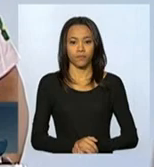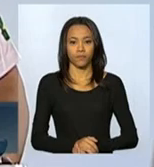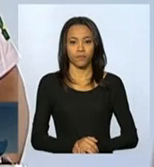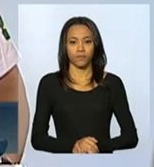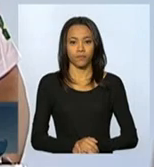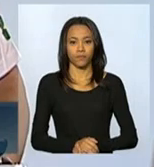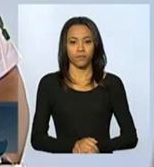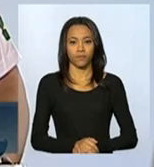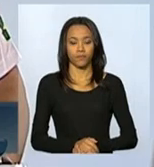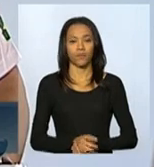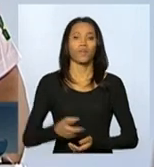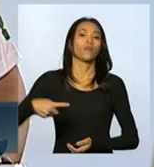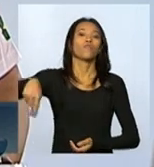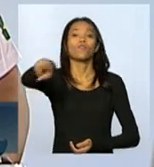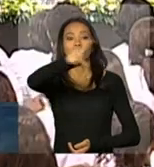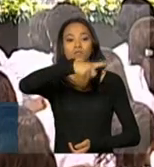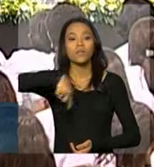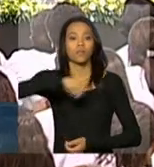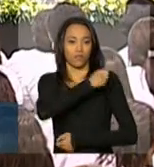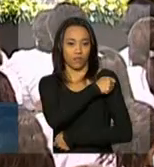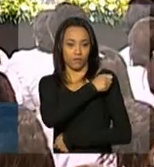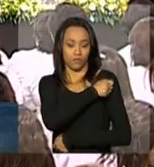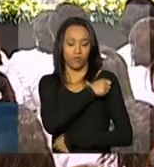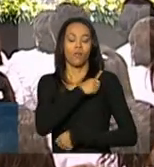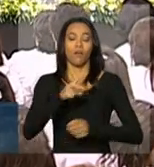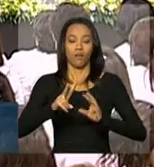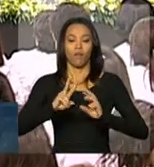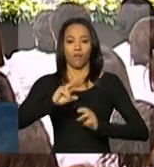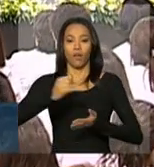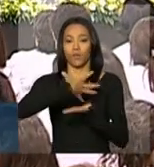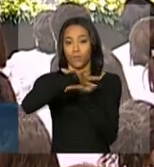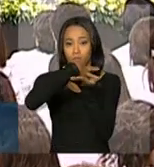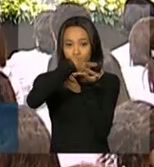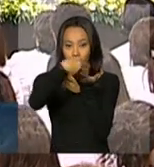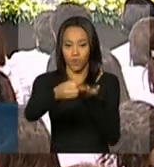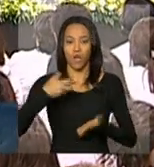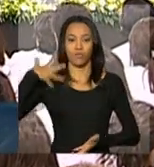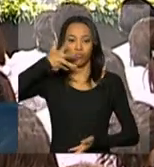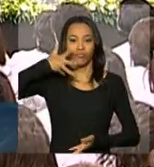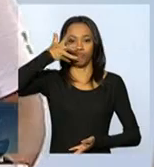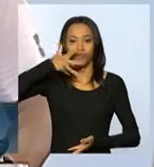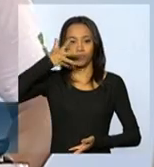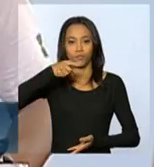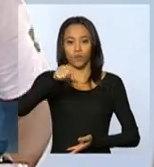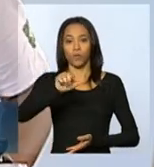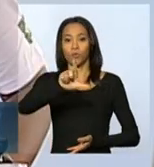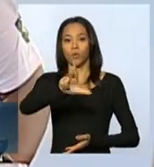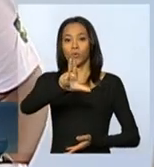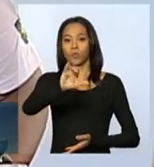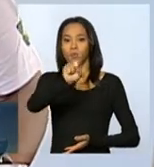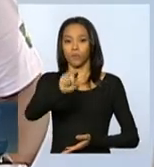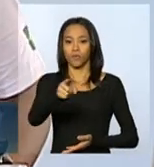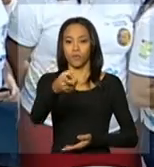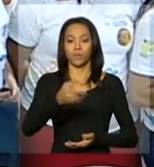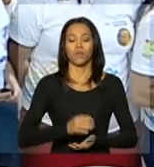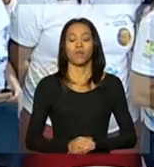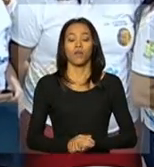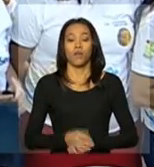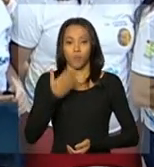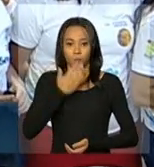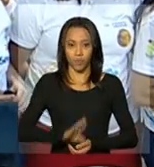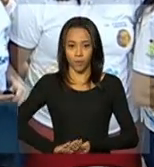Os senhores irão repetir então as palavras do aluno Luiz Fernando Azevedo. Prometo